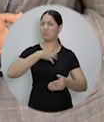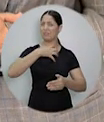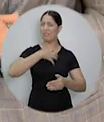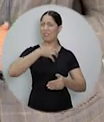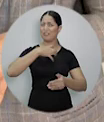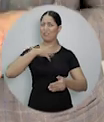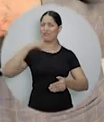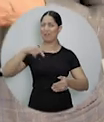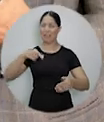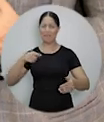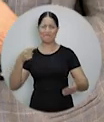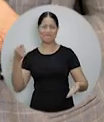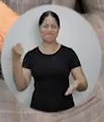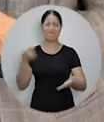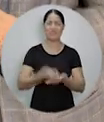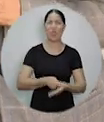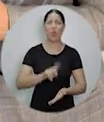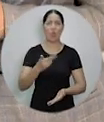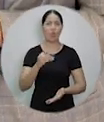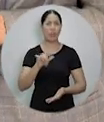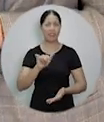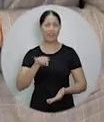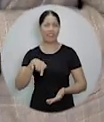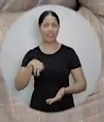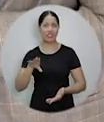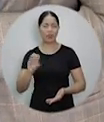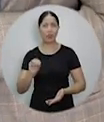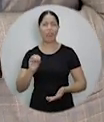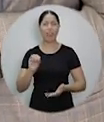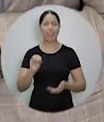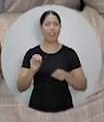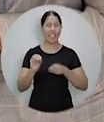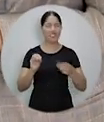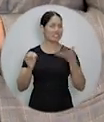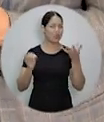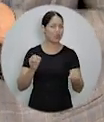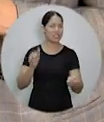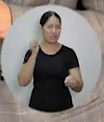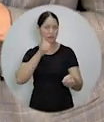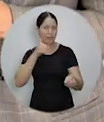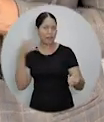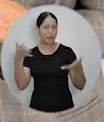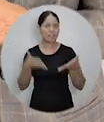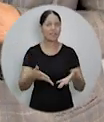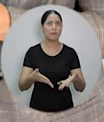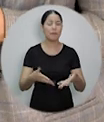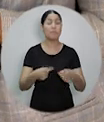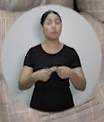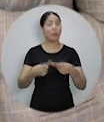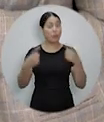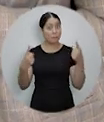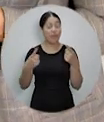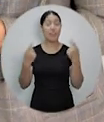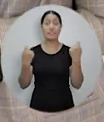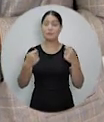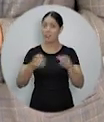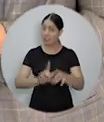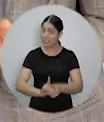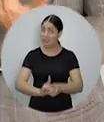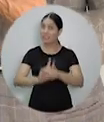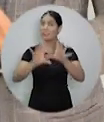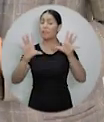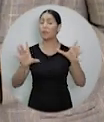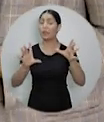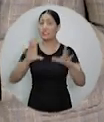é um mundo extremamente oligárquico, ele é que tem um pé atrás com as mulheres. Mas não há possibilidade de se ter uma